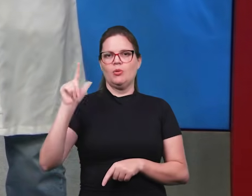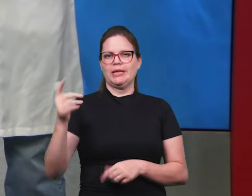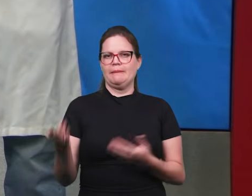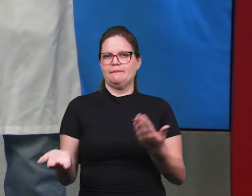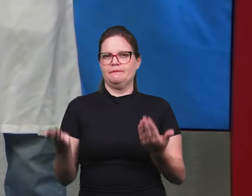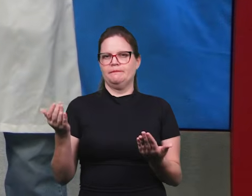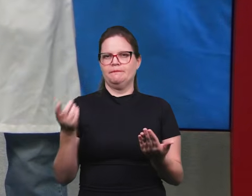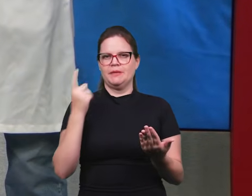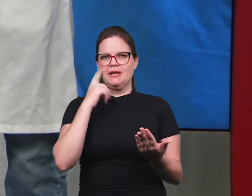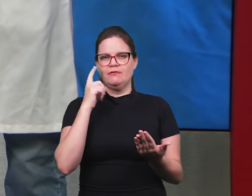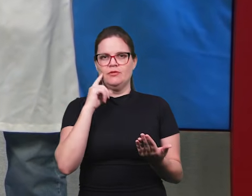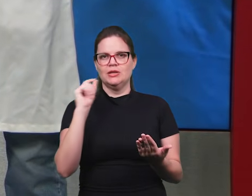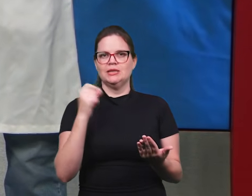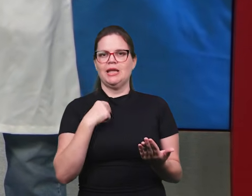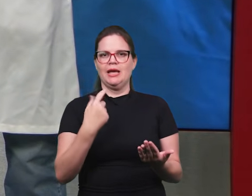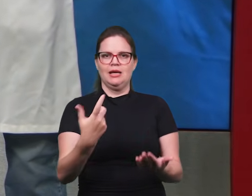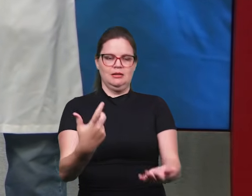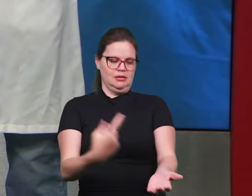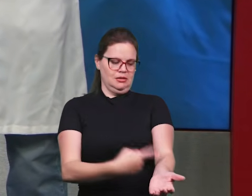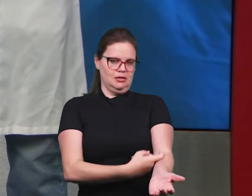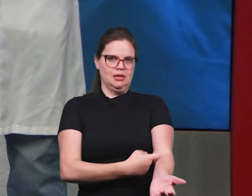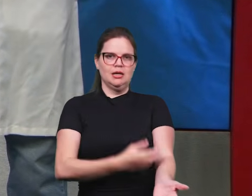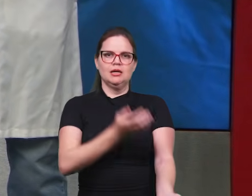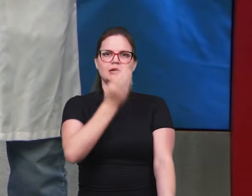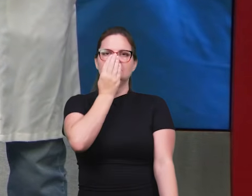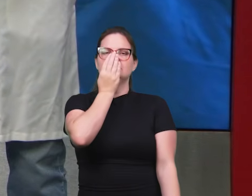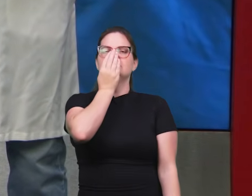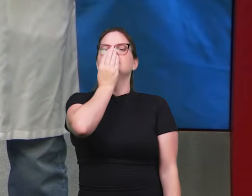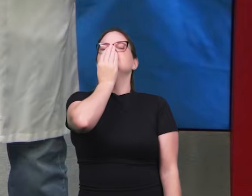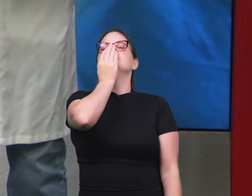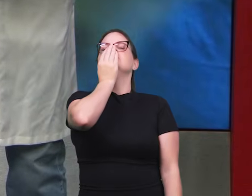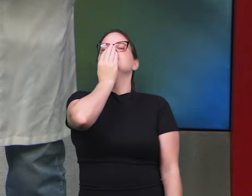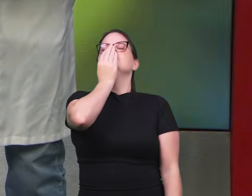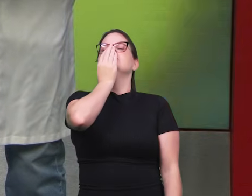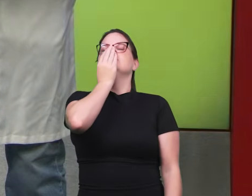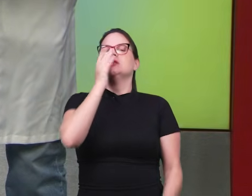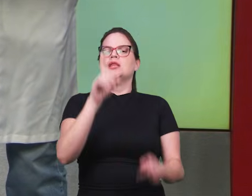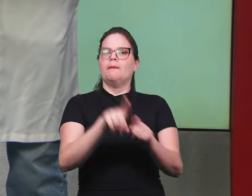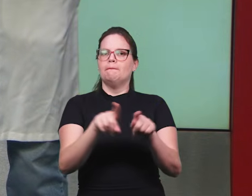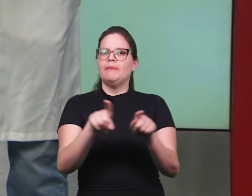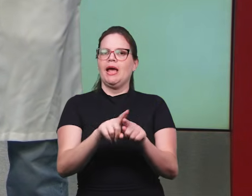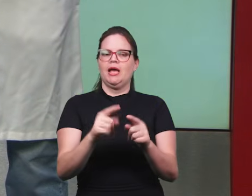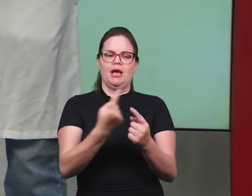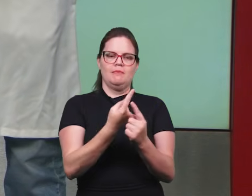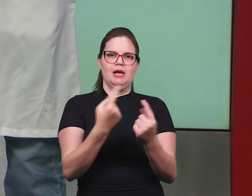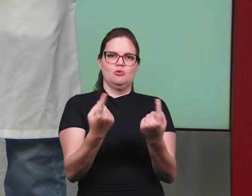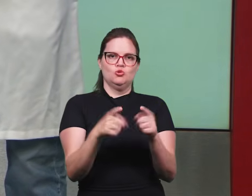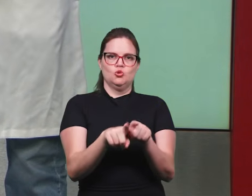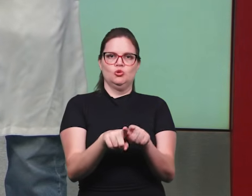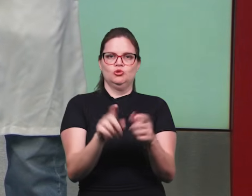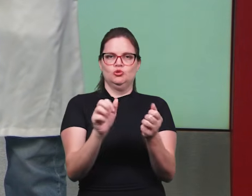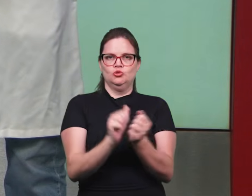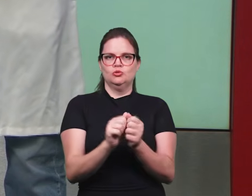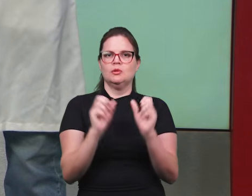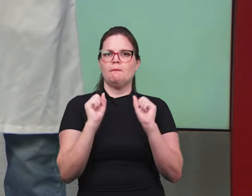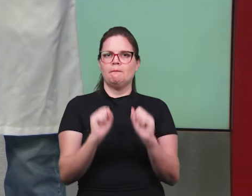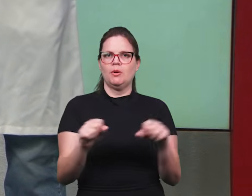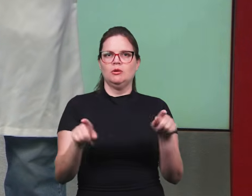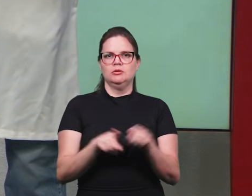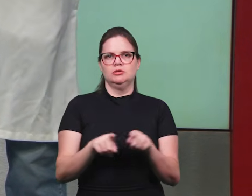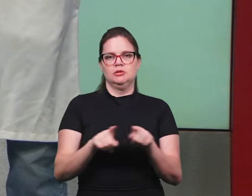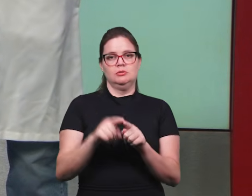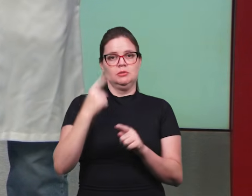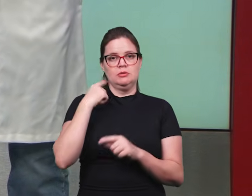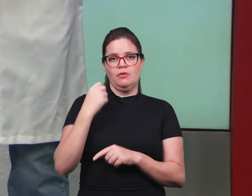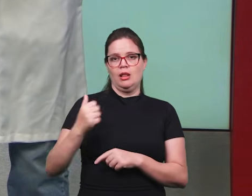venosa, mais inalatória, e você pode associar um bloqueio. Por exemplo, você pode fazer uma peridural, o paciente